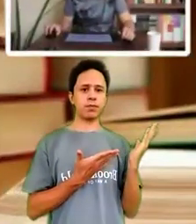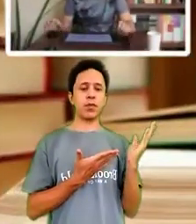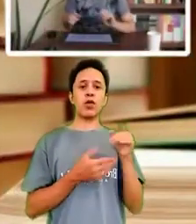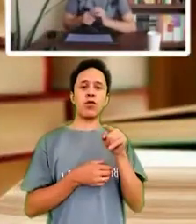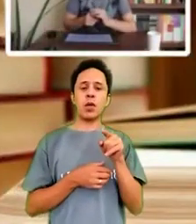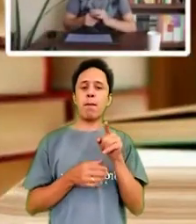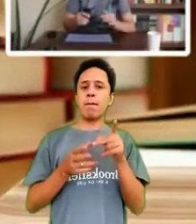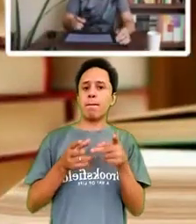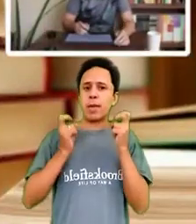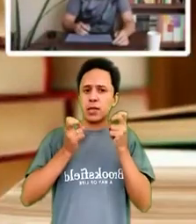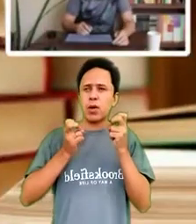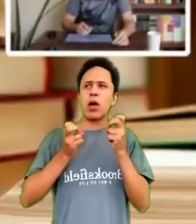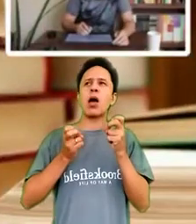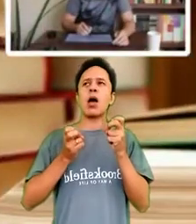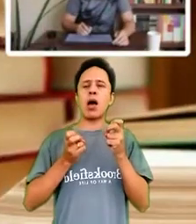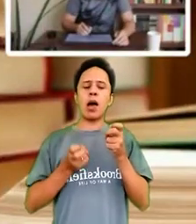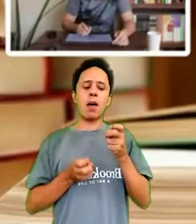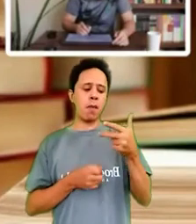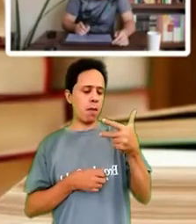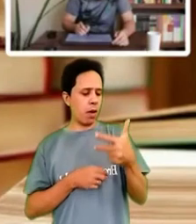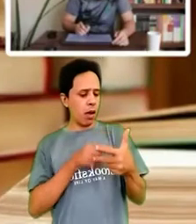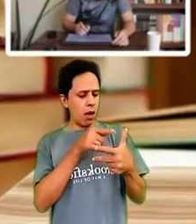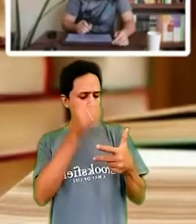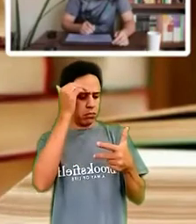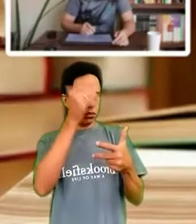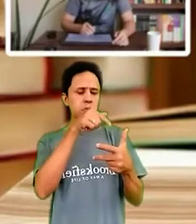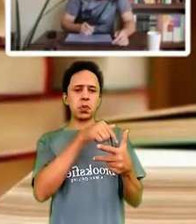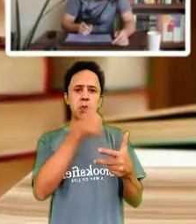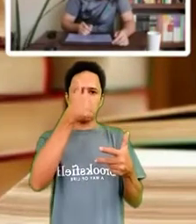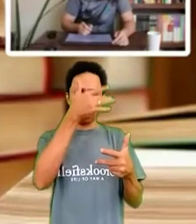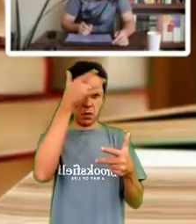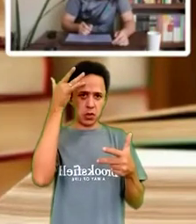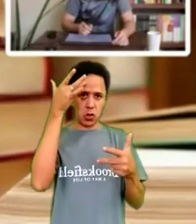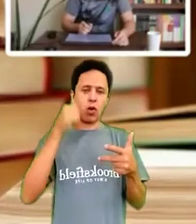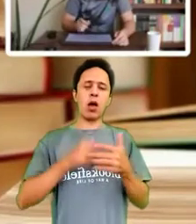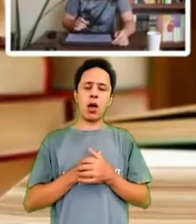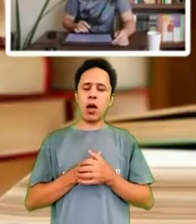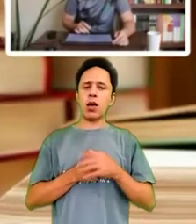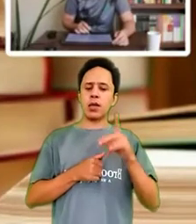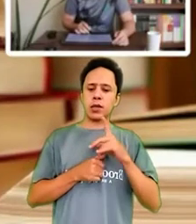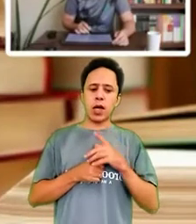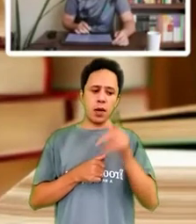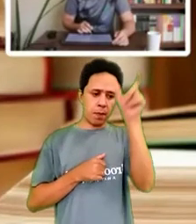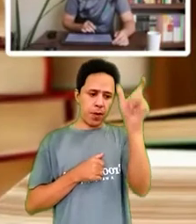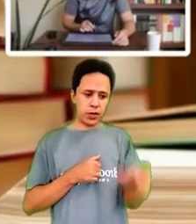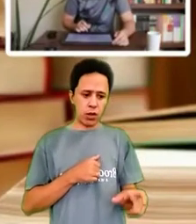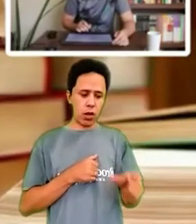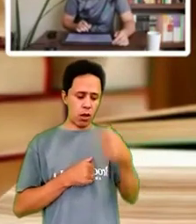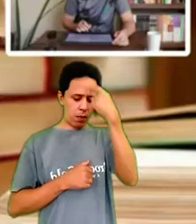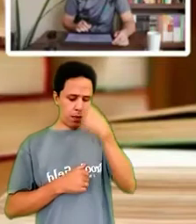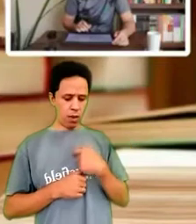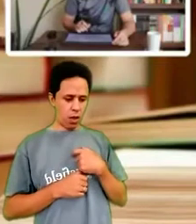aqui. Porque vocês vão perceber. Cumpriu a regra da primeira pessoa, cumpriu a regra da experiência pessoal, tem um emissor,